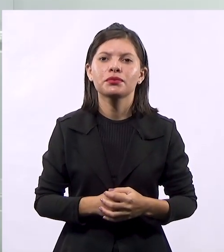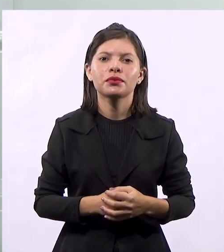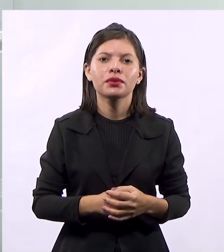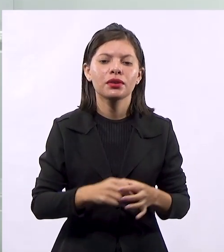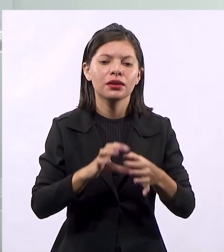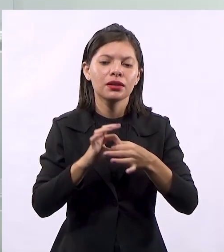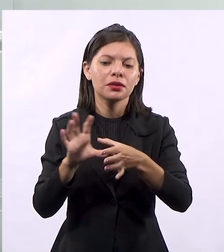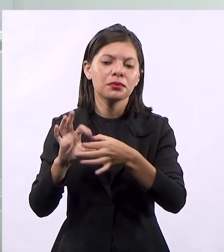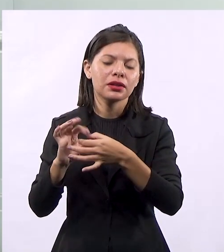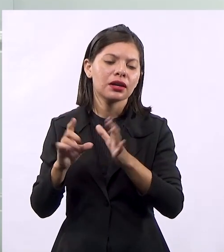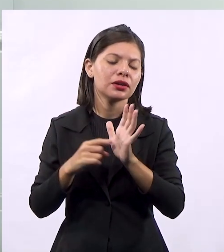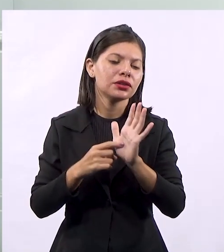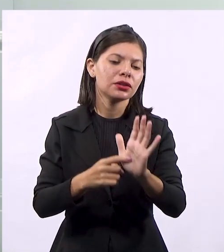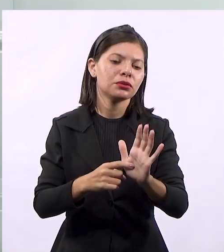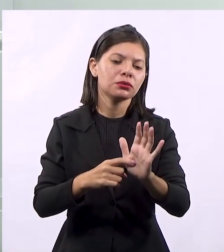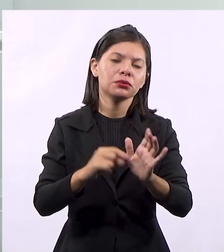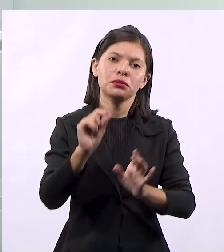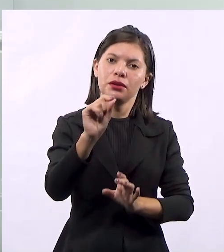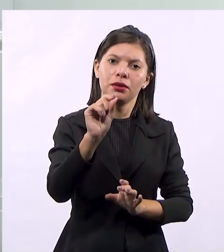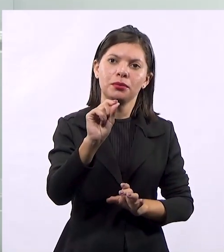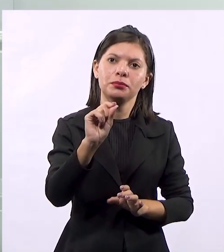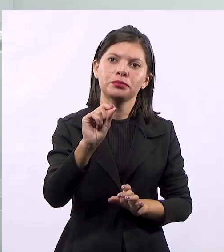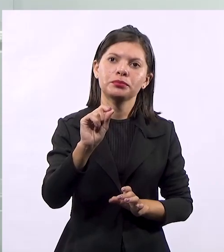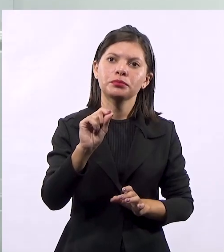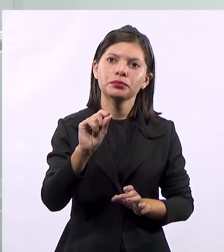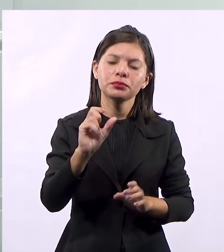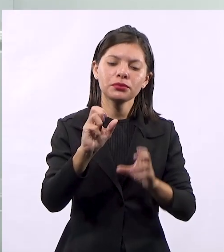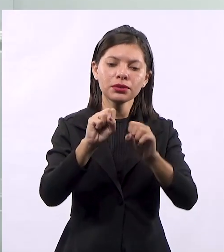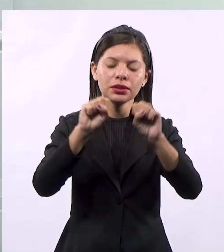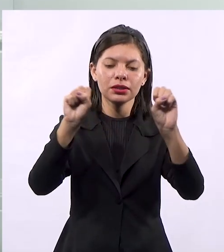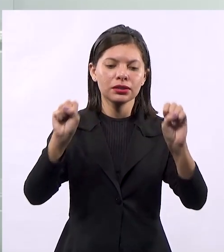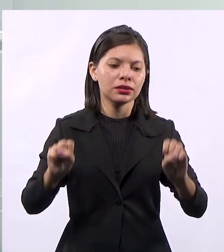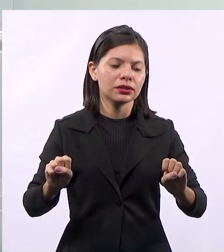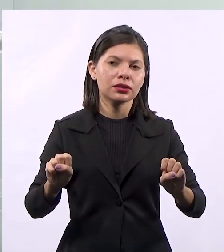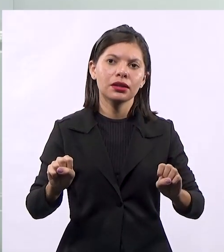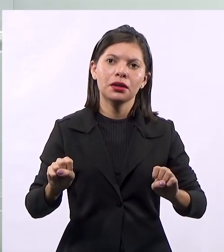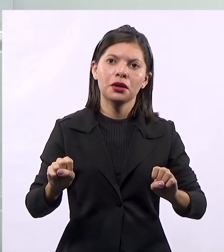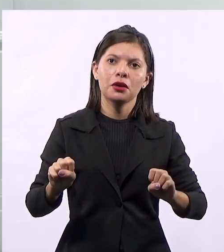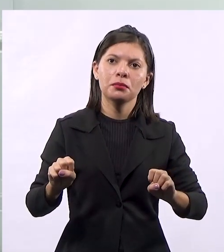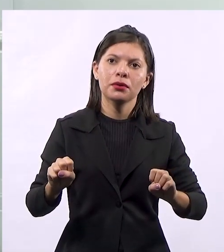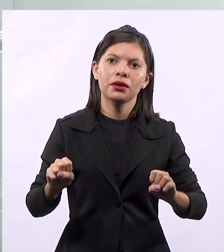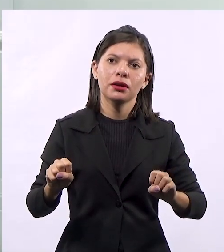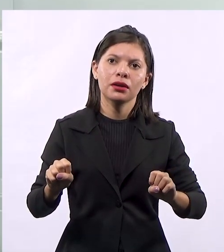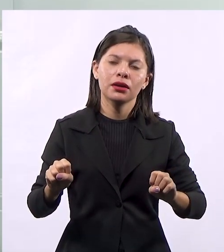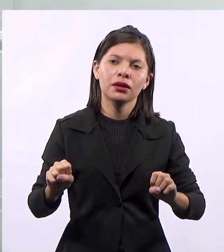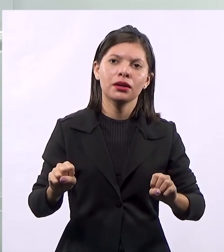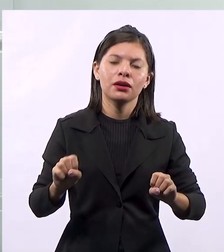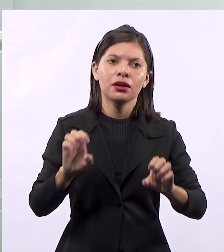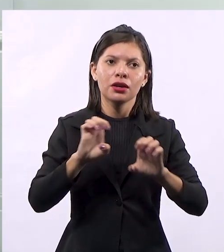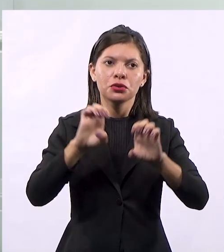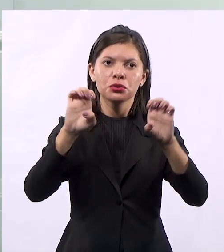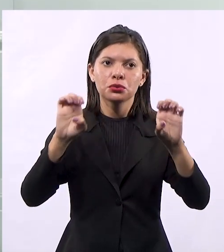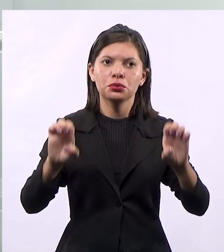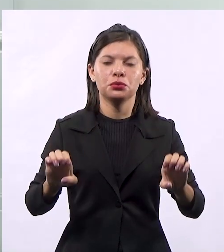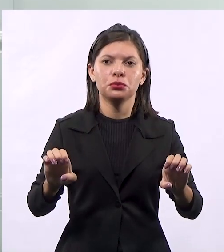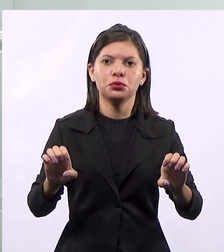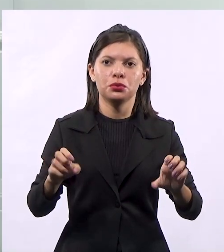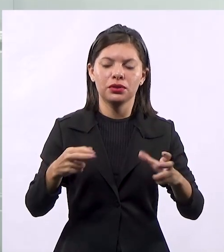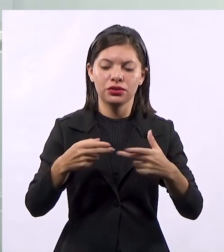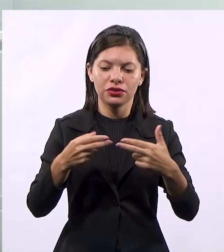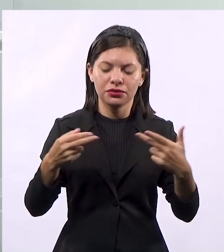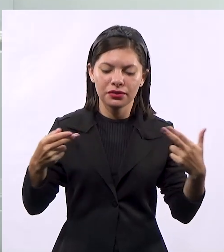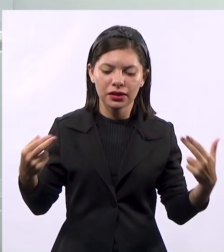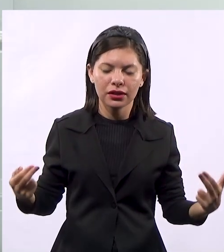formas, diferentes tempos, em diferentes espaços. Essa liberdade permite que os